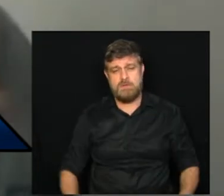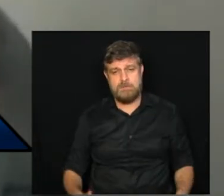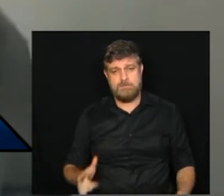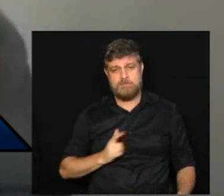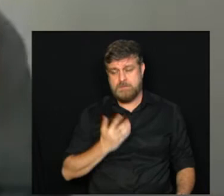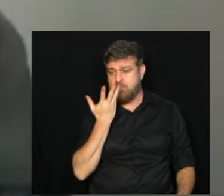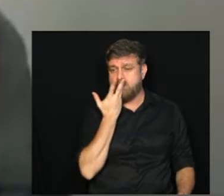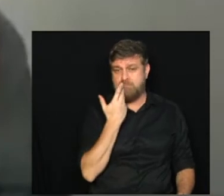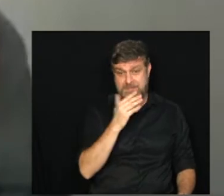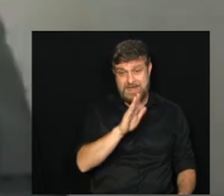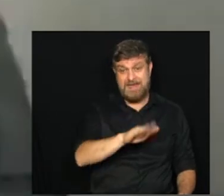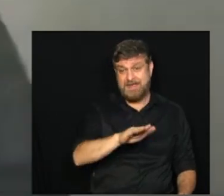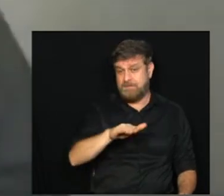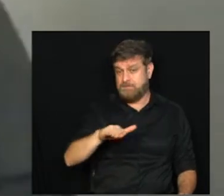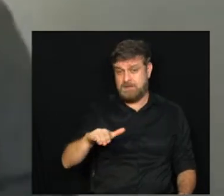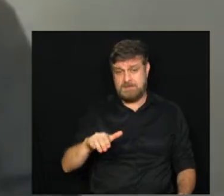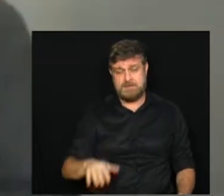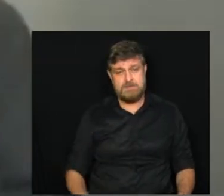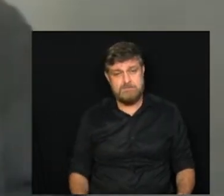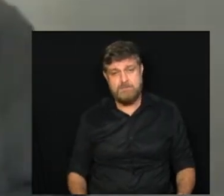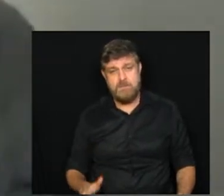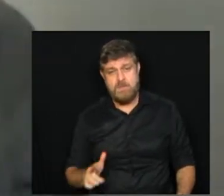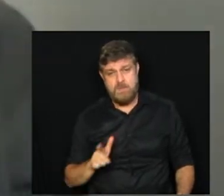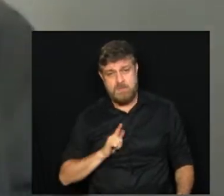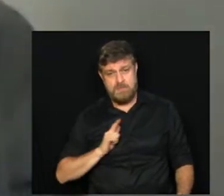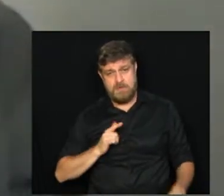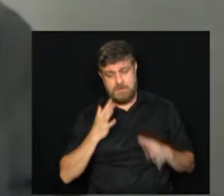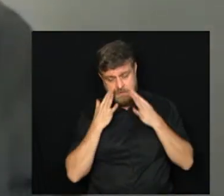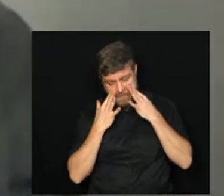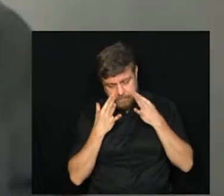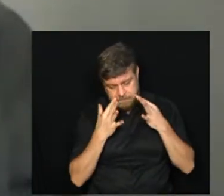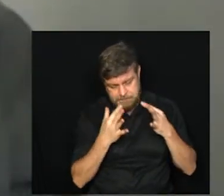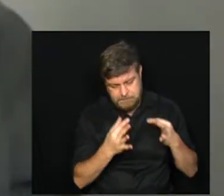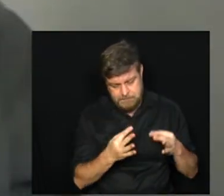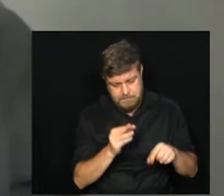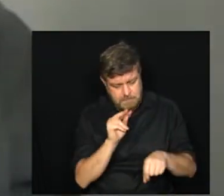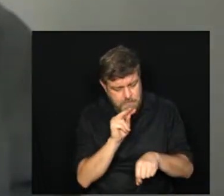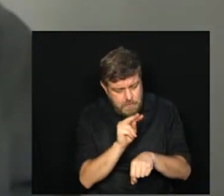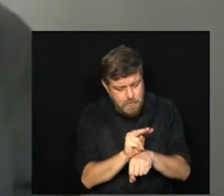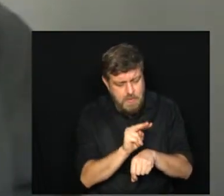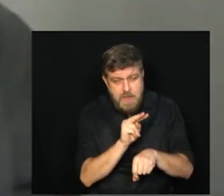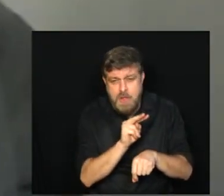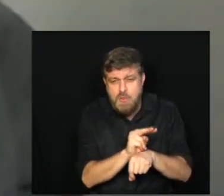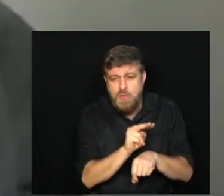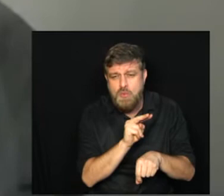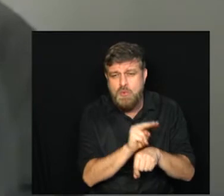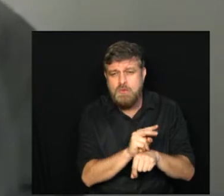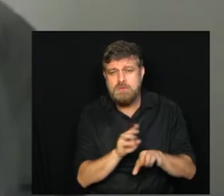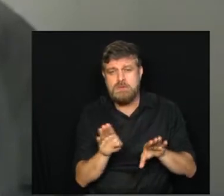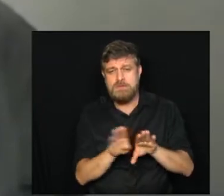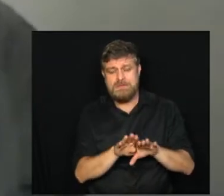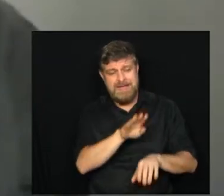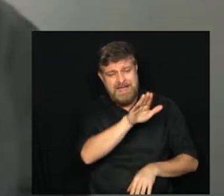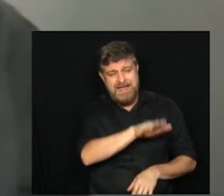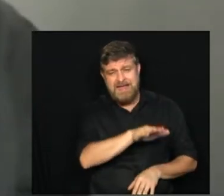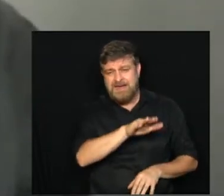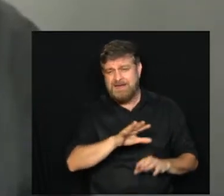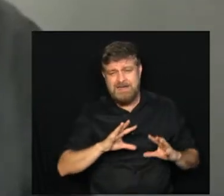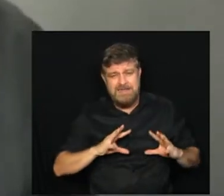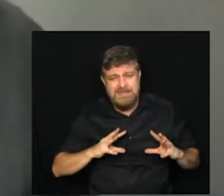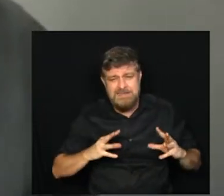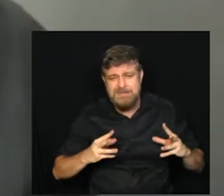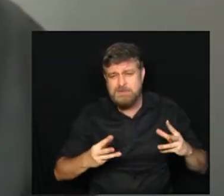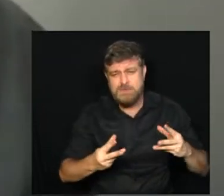campineira e ele deve ter esse olhar cuidadoso e protetivo para todas as crianças da cidade